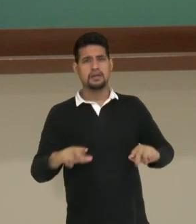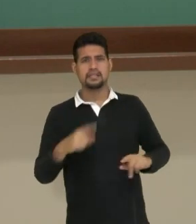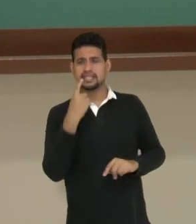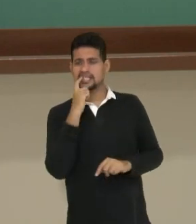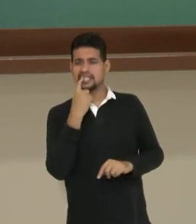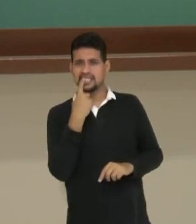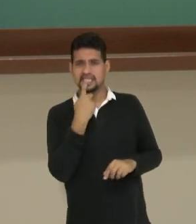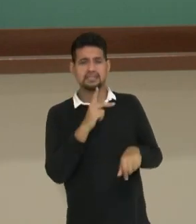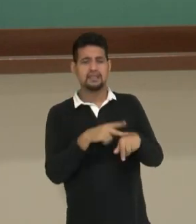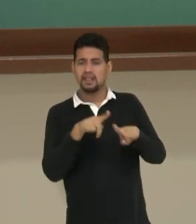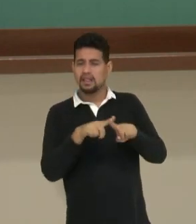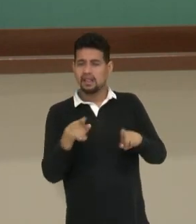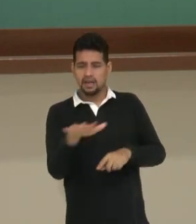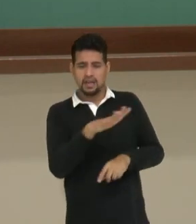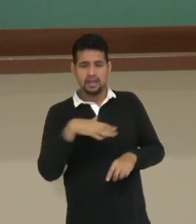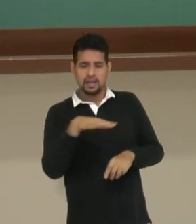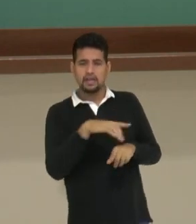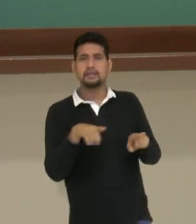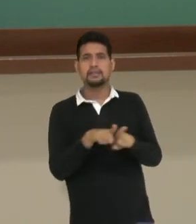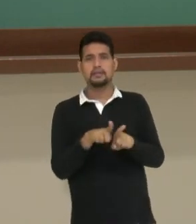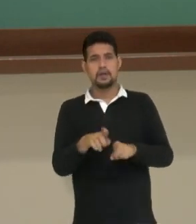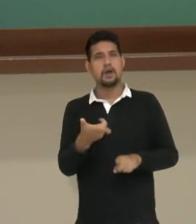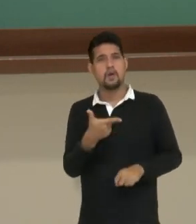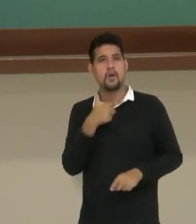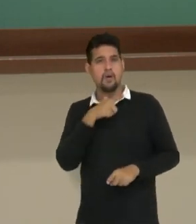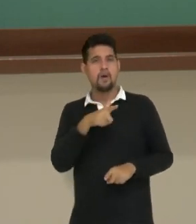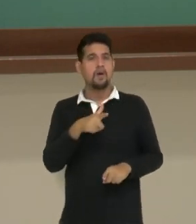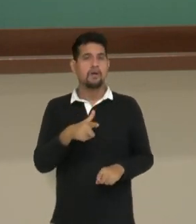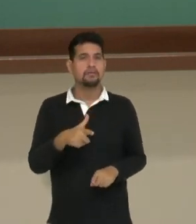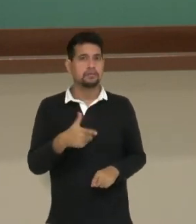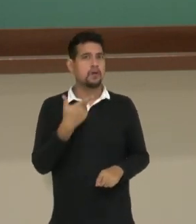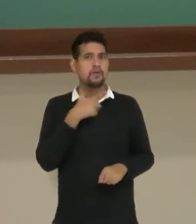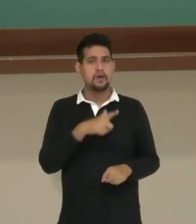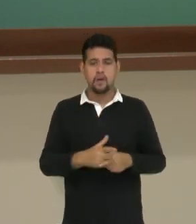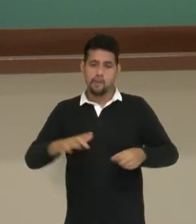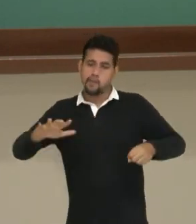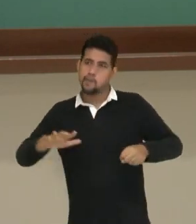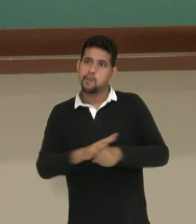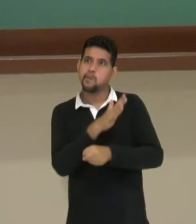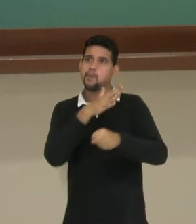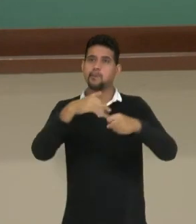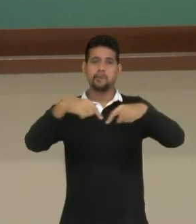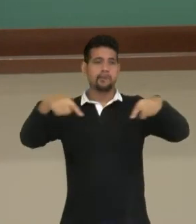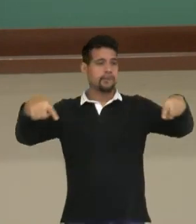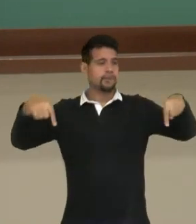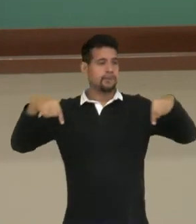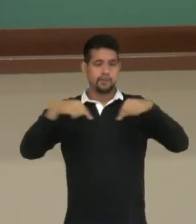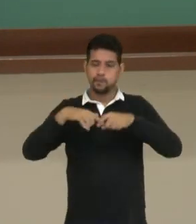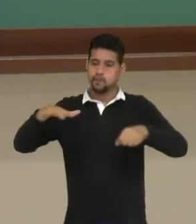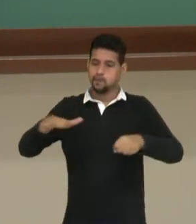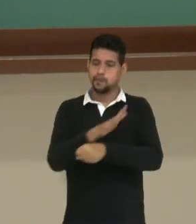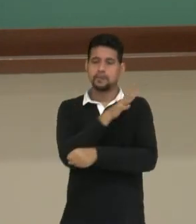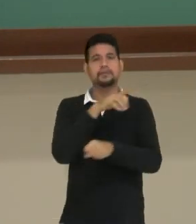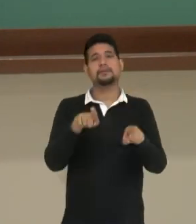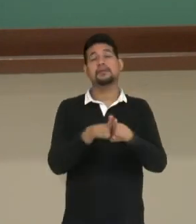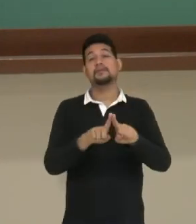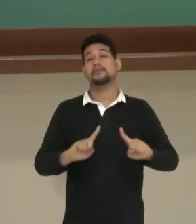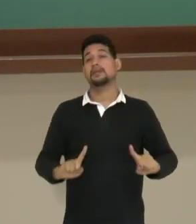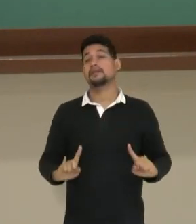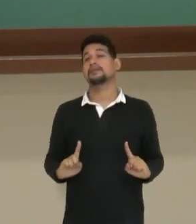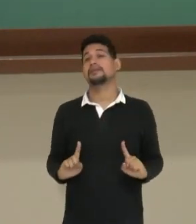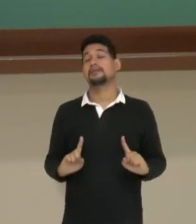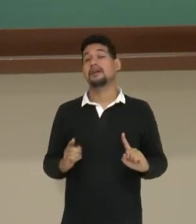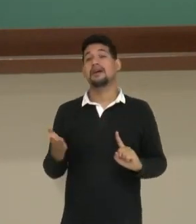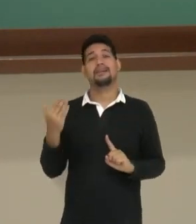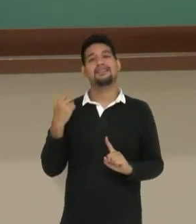nessa região que realmente eles conseguiram encher de ouro. E aí, só que ao invés de